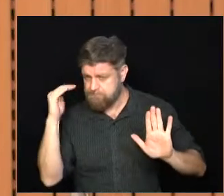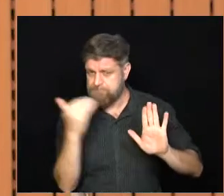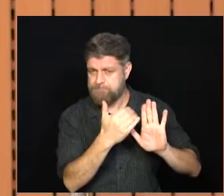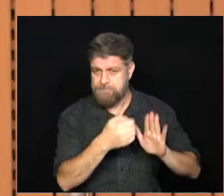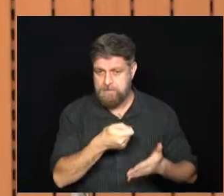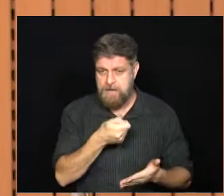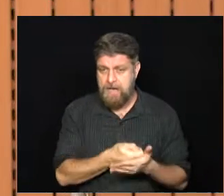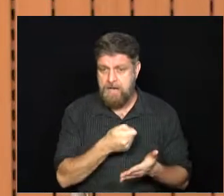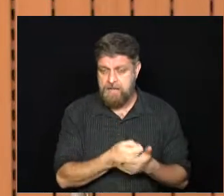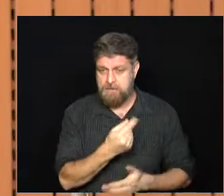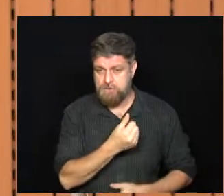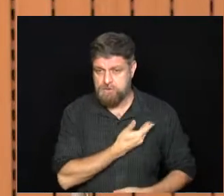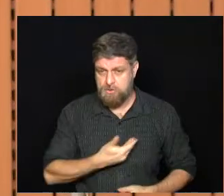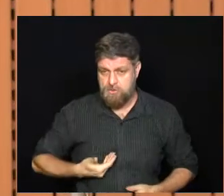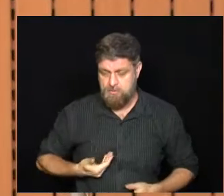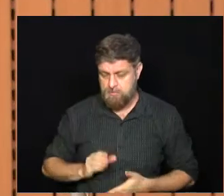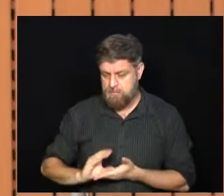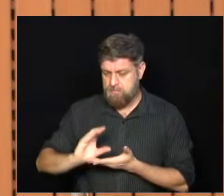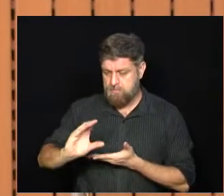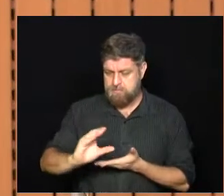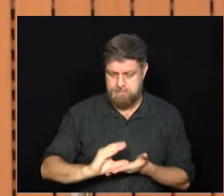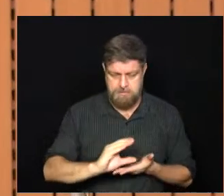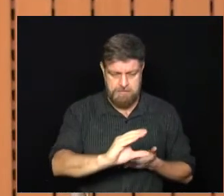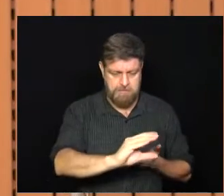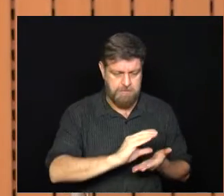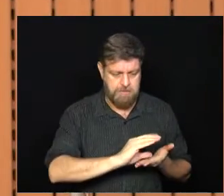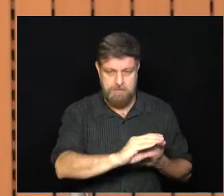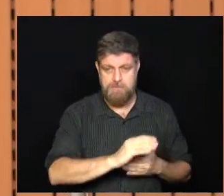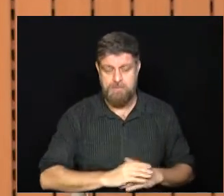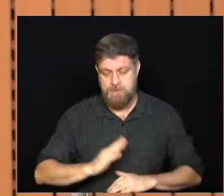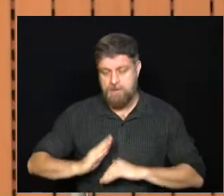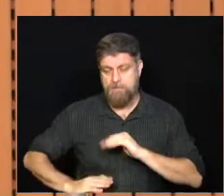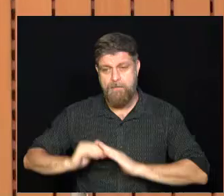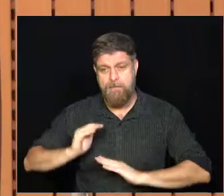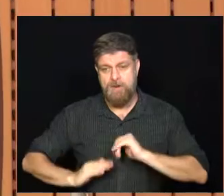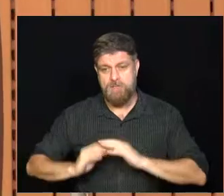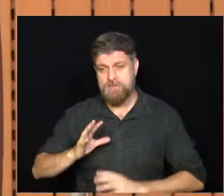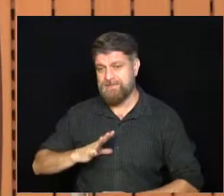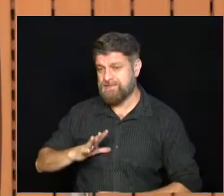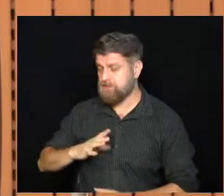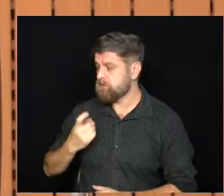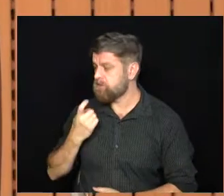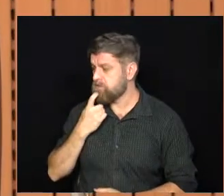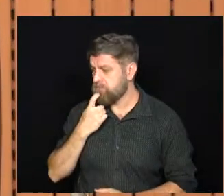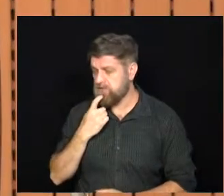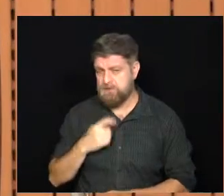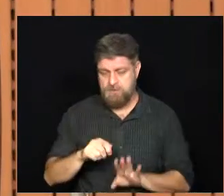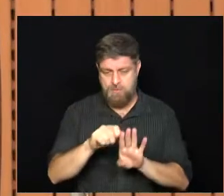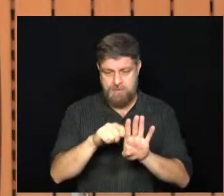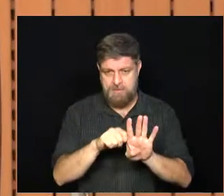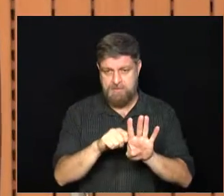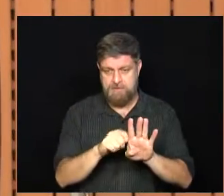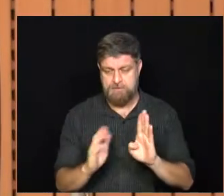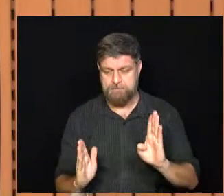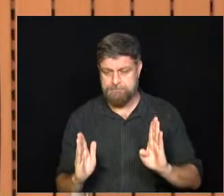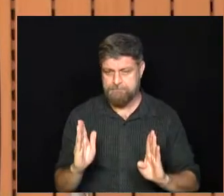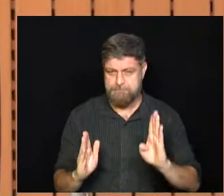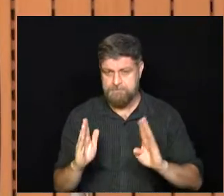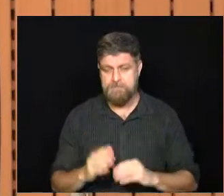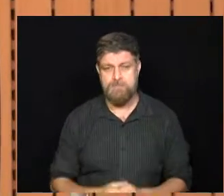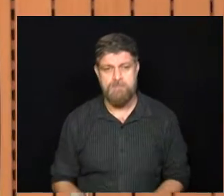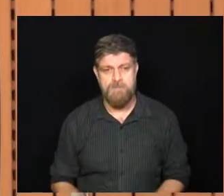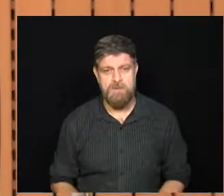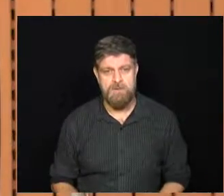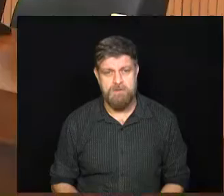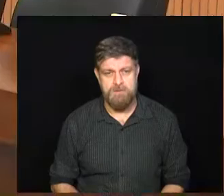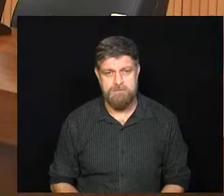Lei de Responsabilidade Fiscal que o município fez no quadrimestre. Vamos lá, João. Eu vou